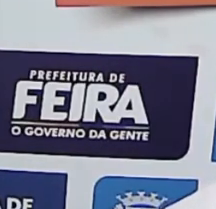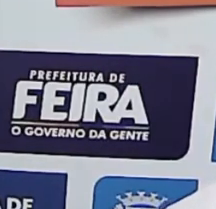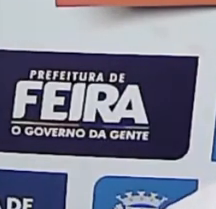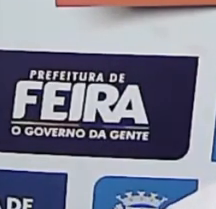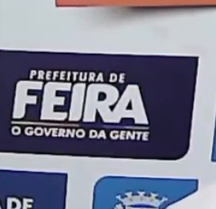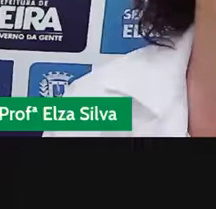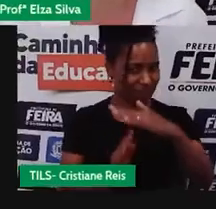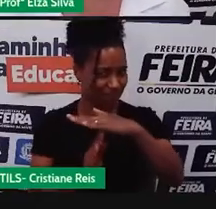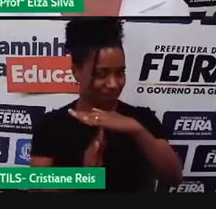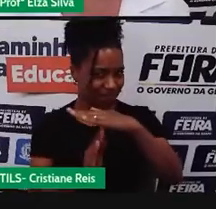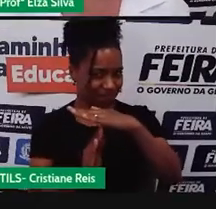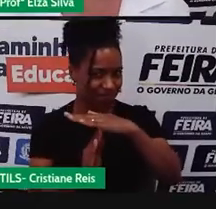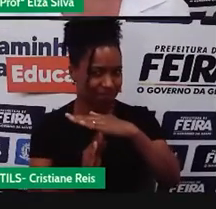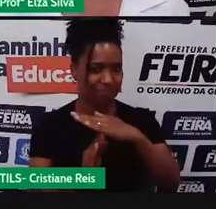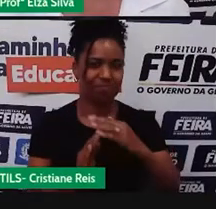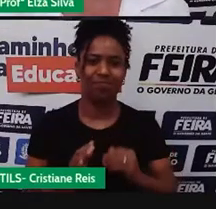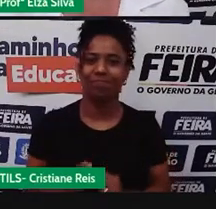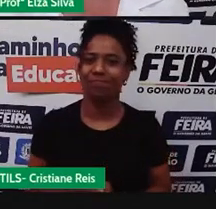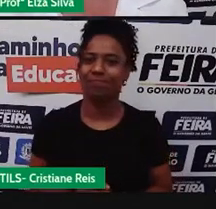por favor.